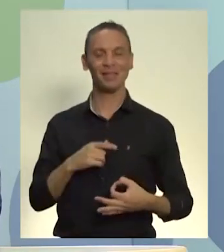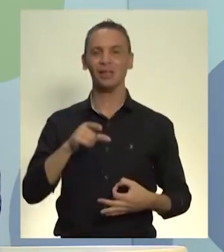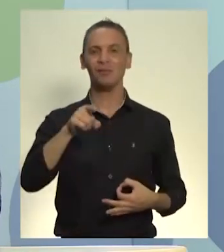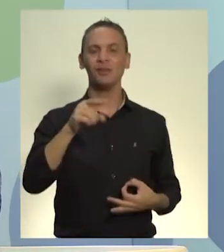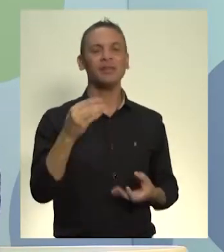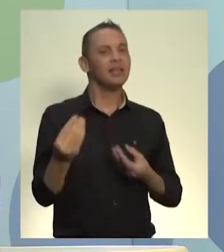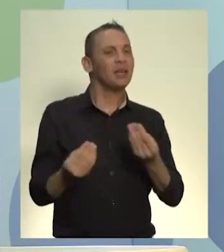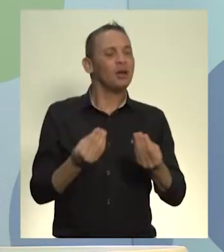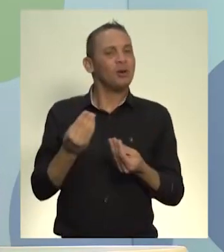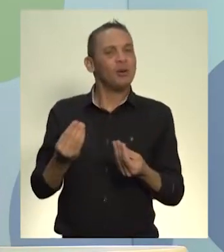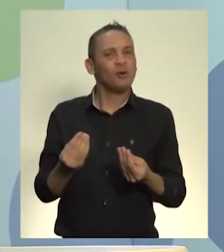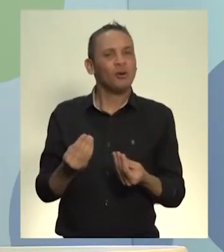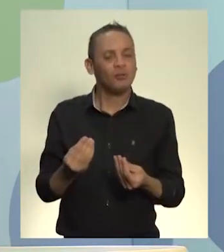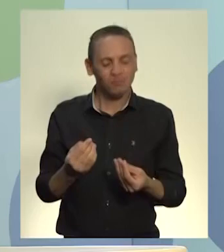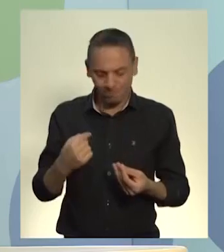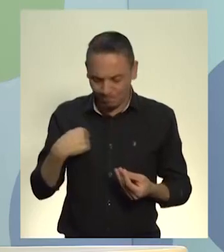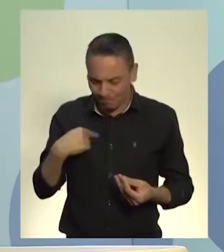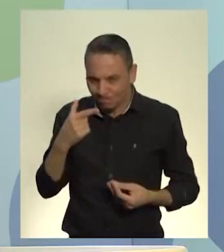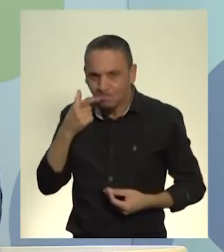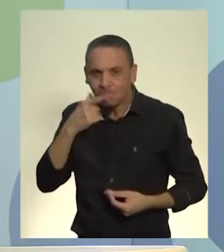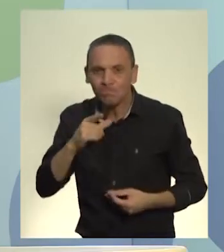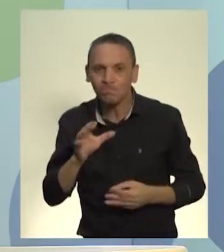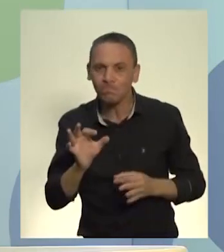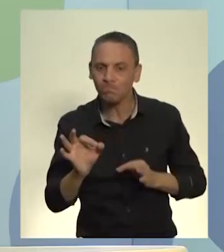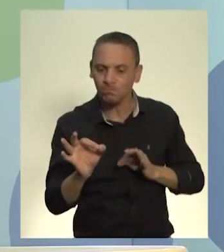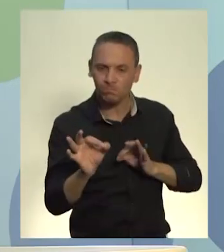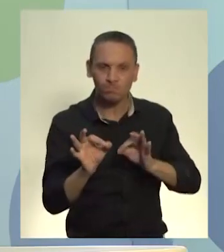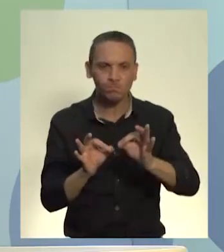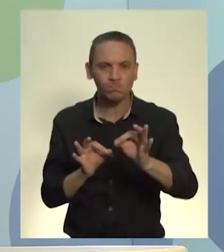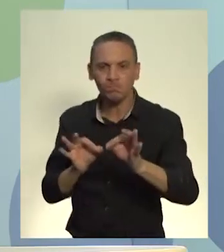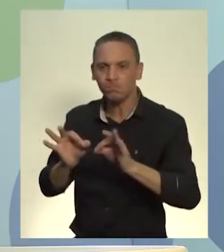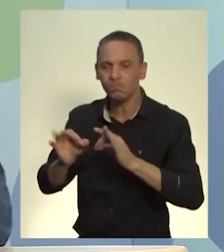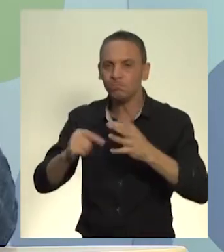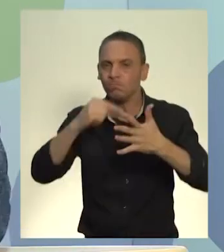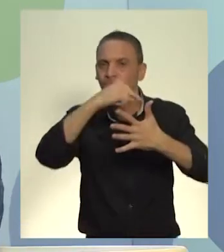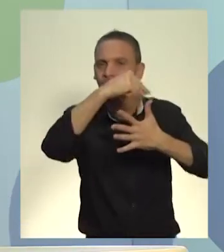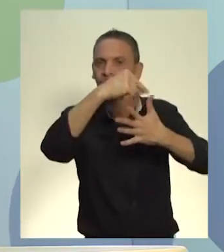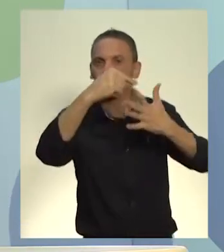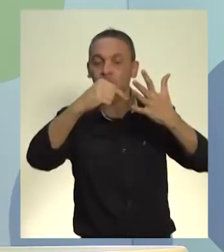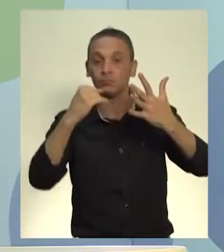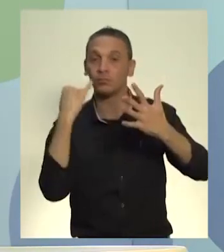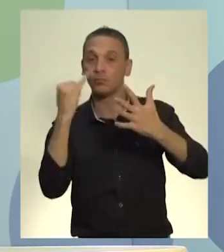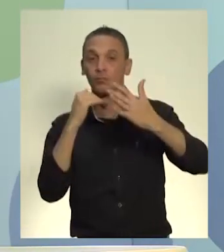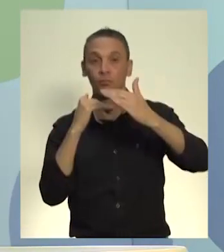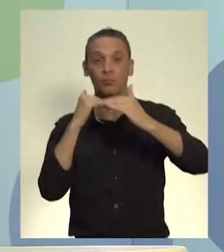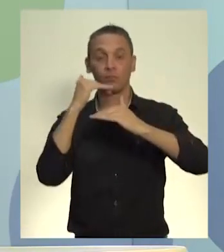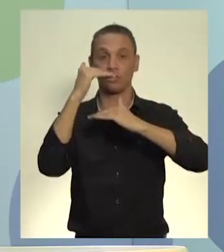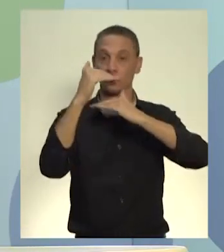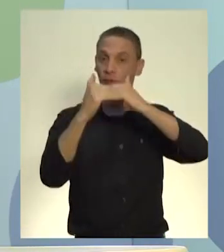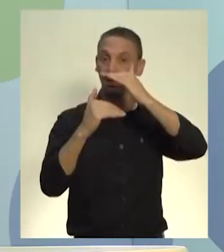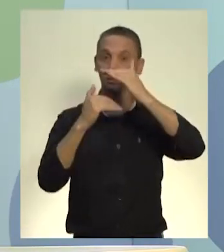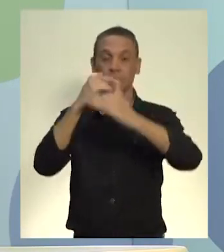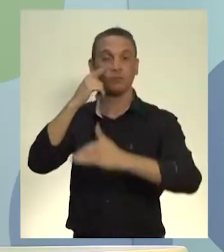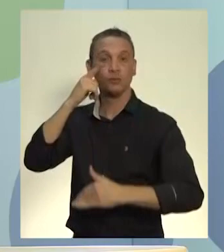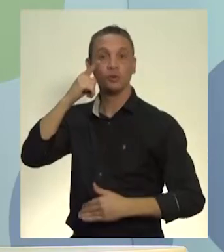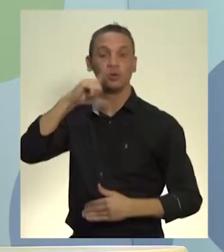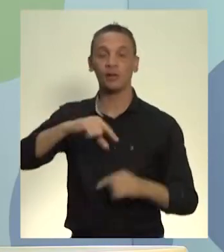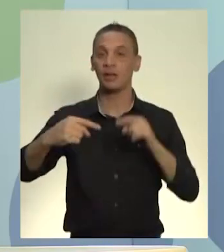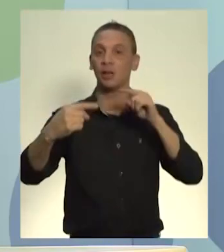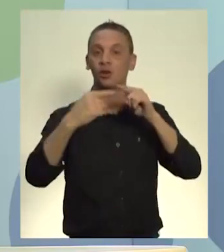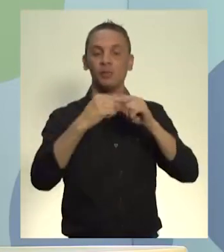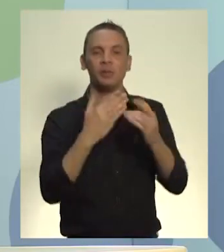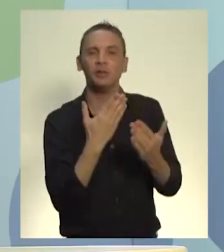Vocês conseguirem agir em determinados pontos, desenvolver algumas coisas, principalmente em relação aos